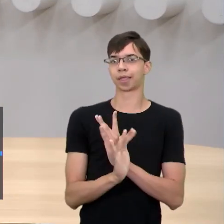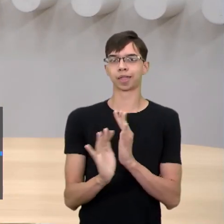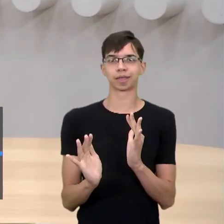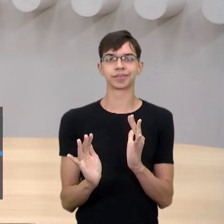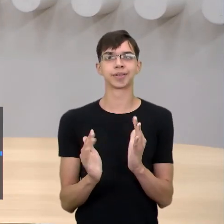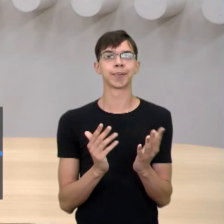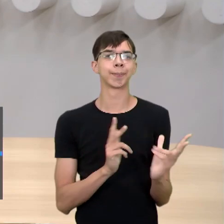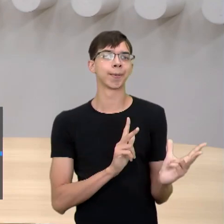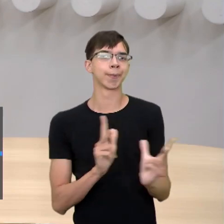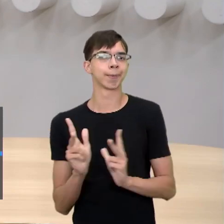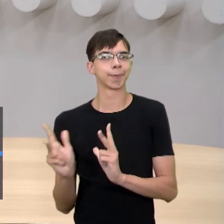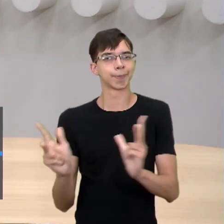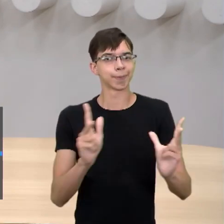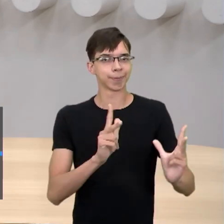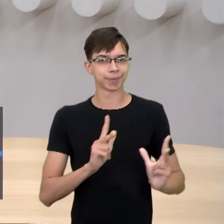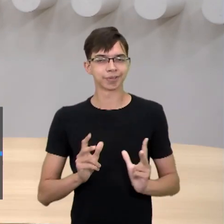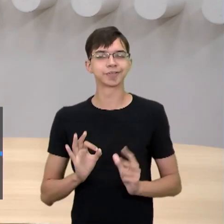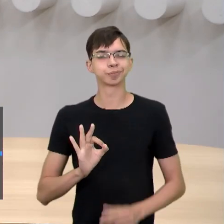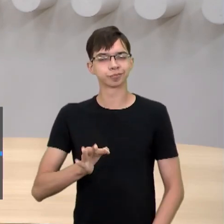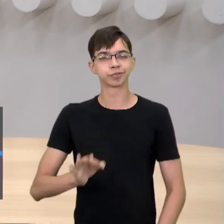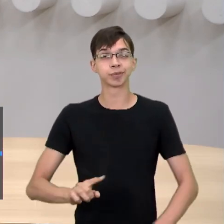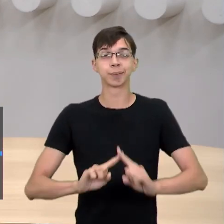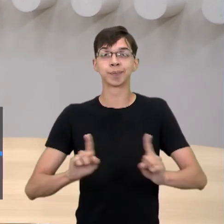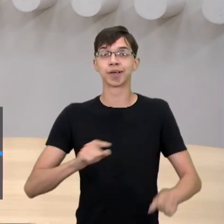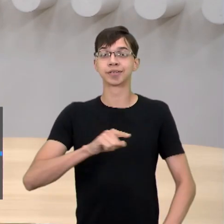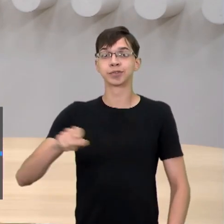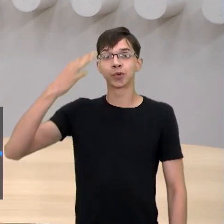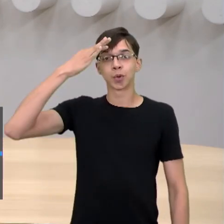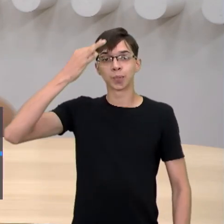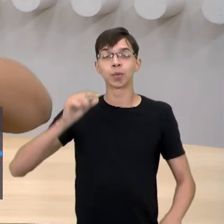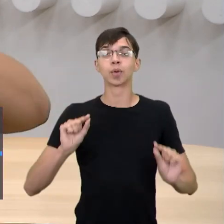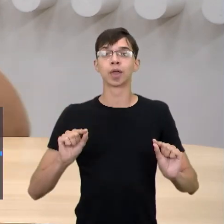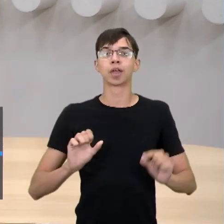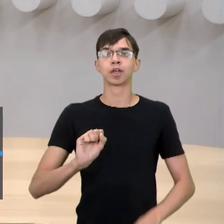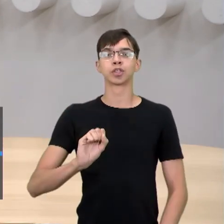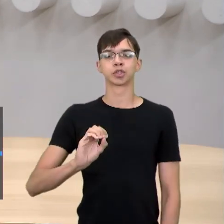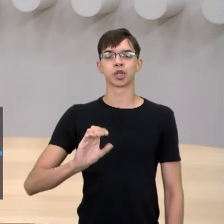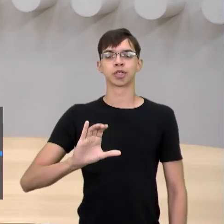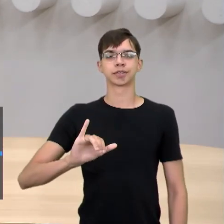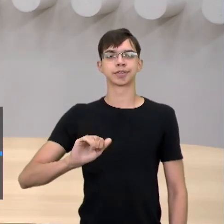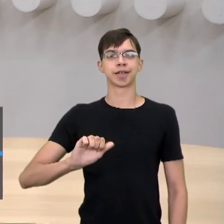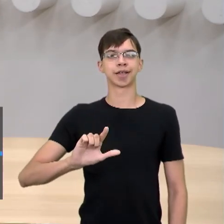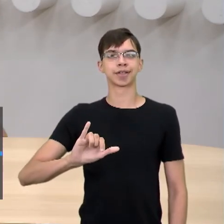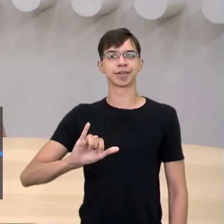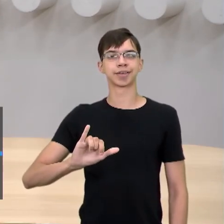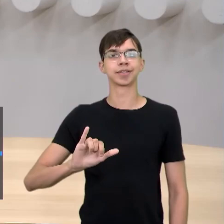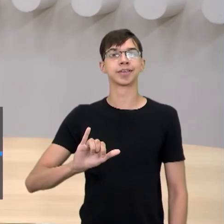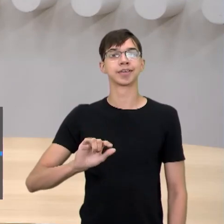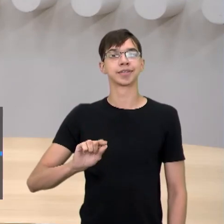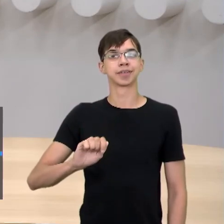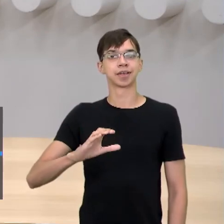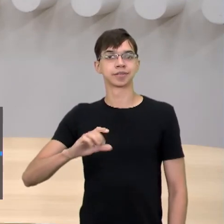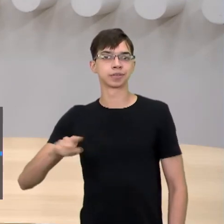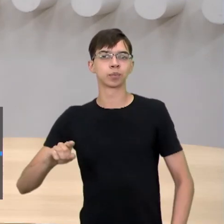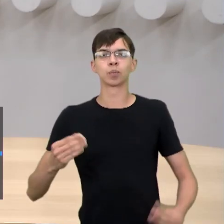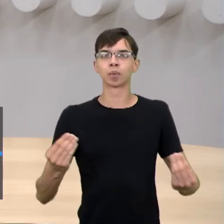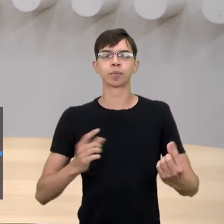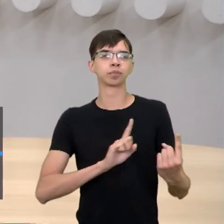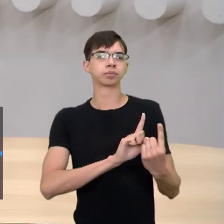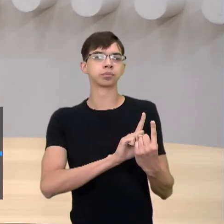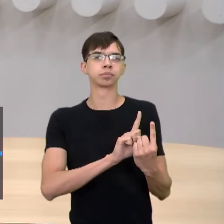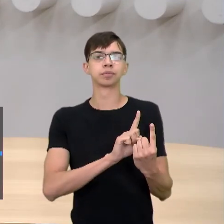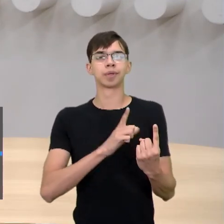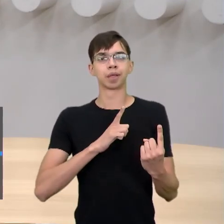que entender que a nossa cultura e a nossa socialização, a maneira com que a gente vai se socializar, o jeito, as pessoas, enfim, todo